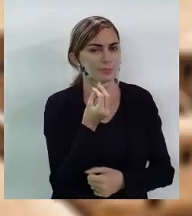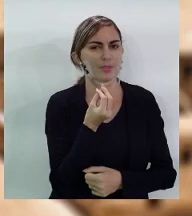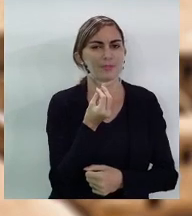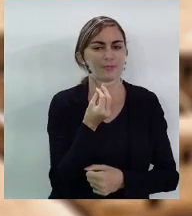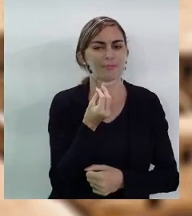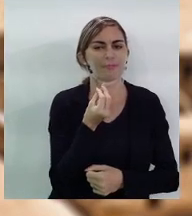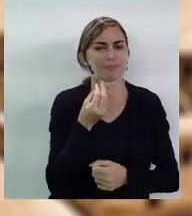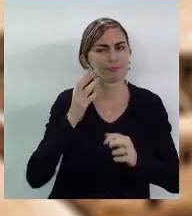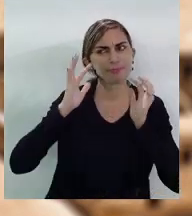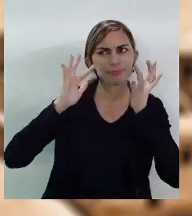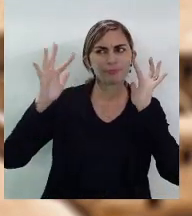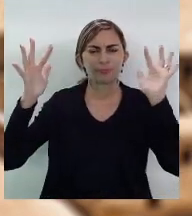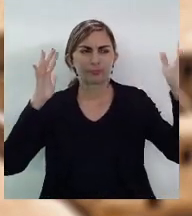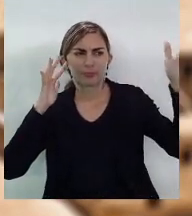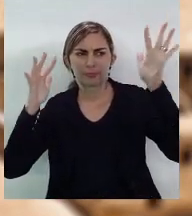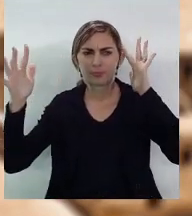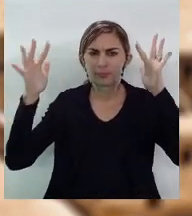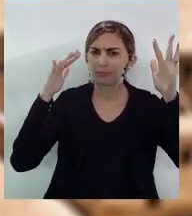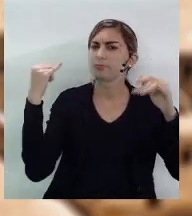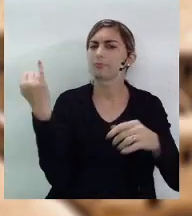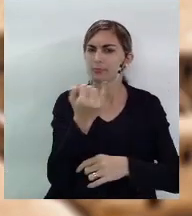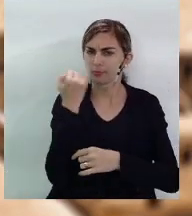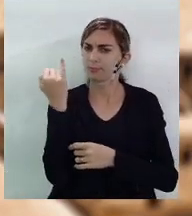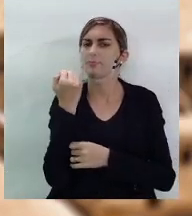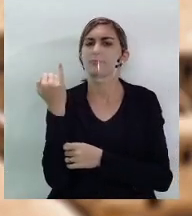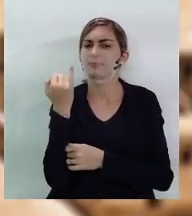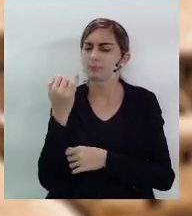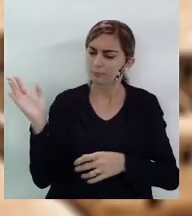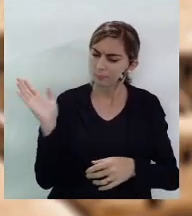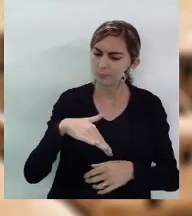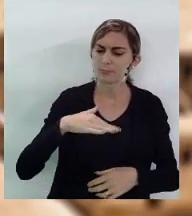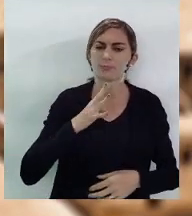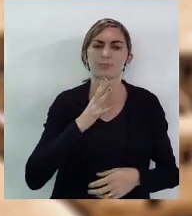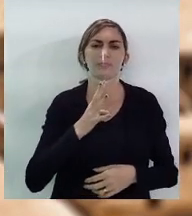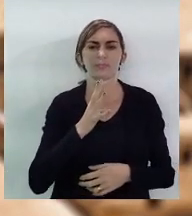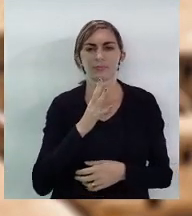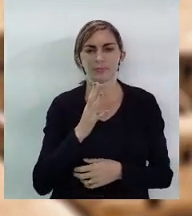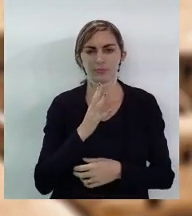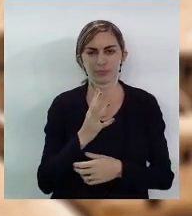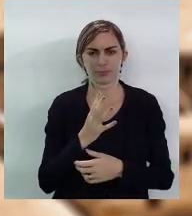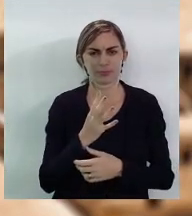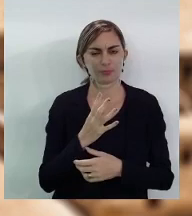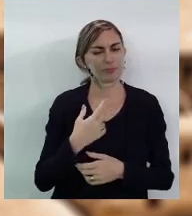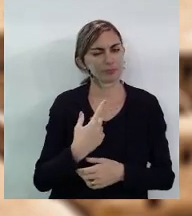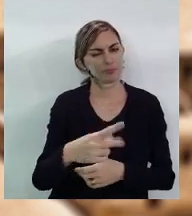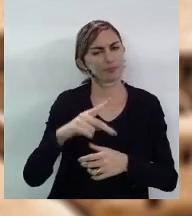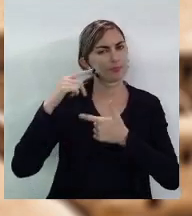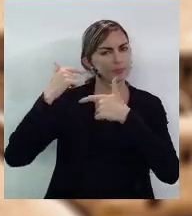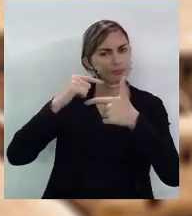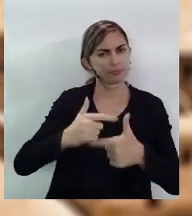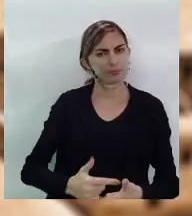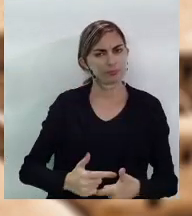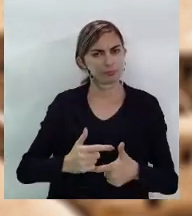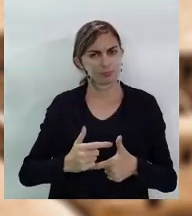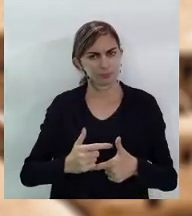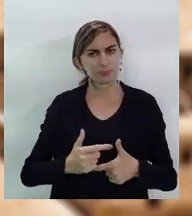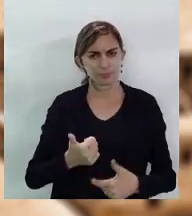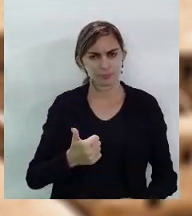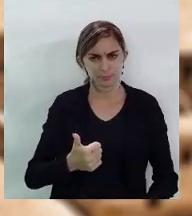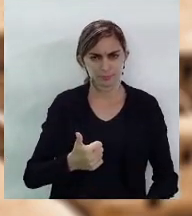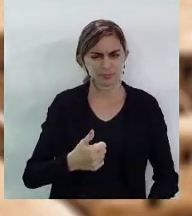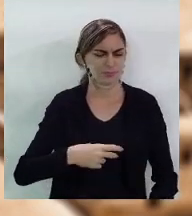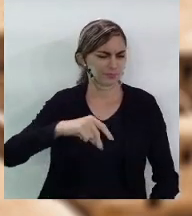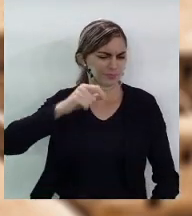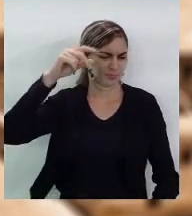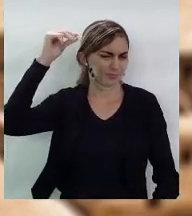da reflexão. Então vamos lá, vamos conhecer, estudantes, certo? Essa tradição religiosa